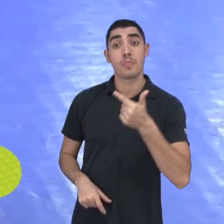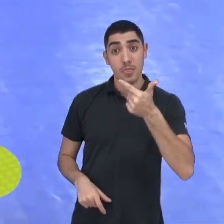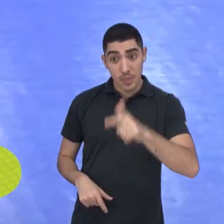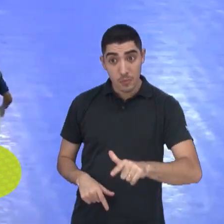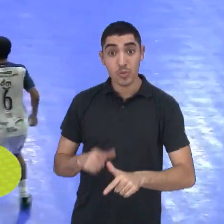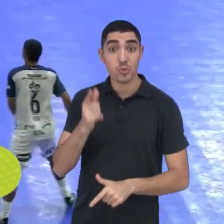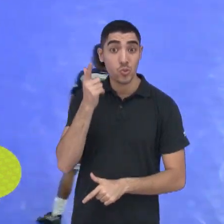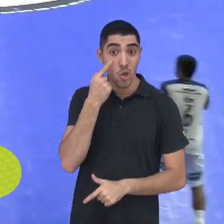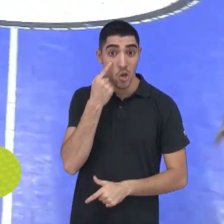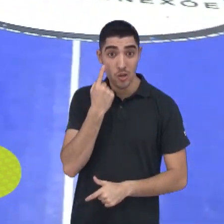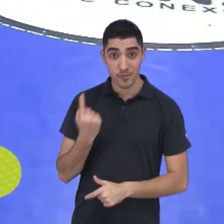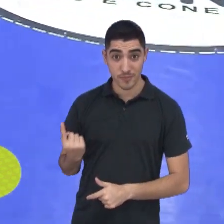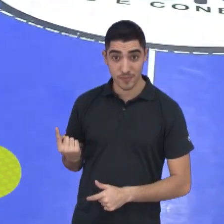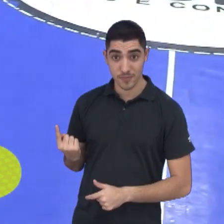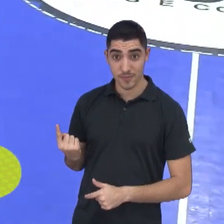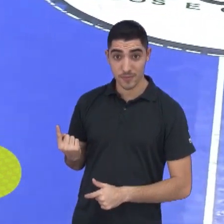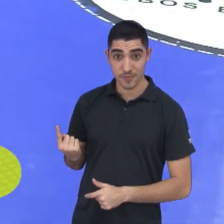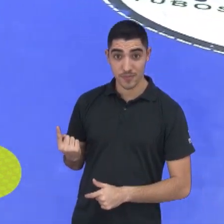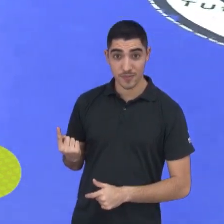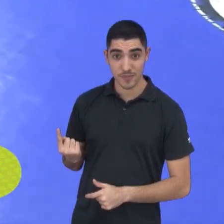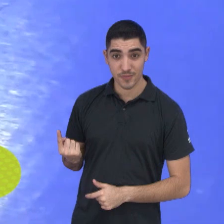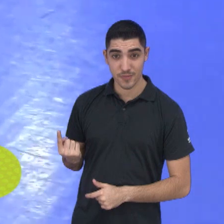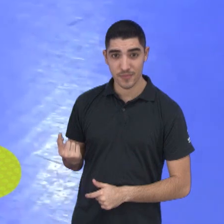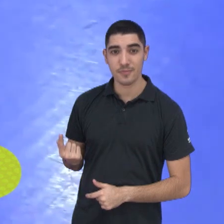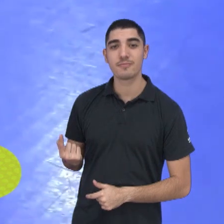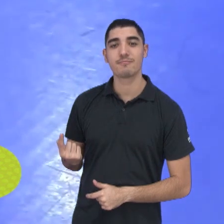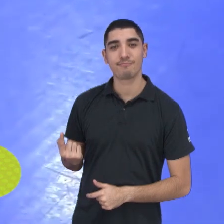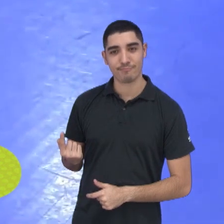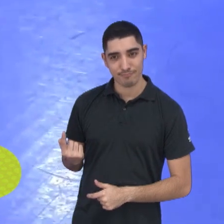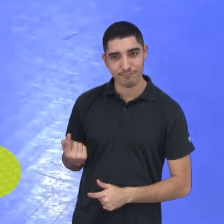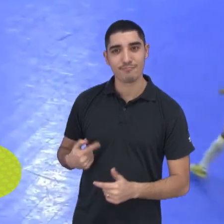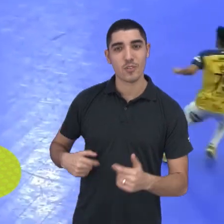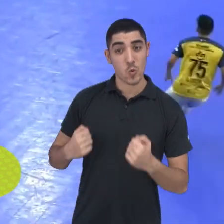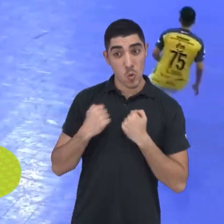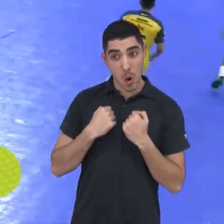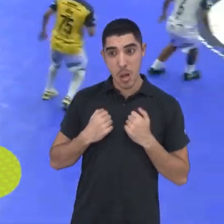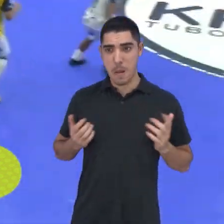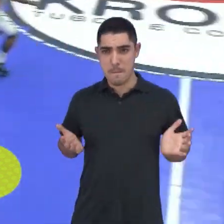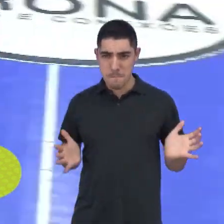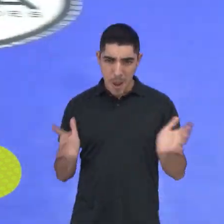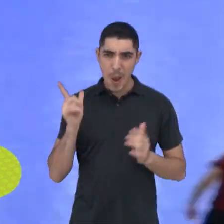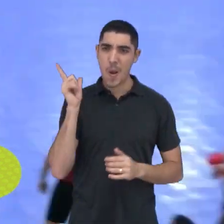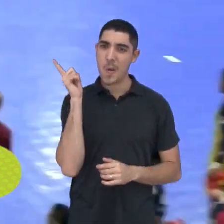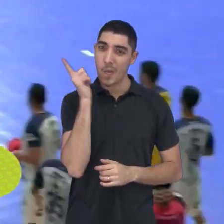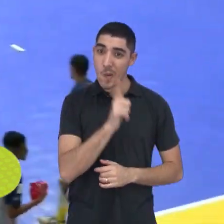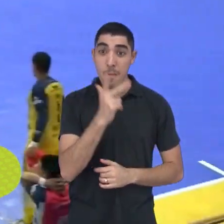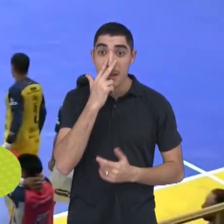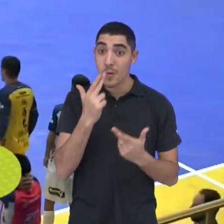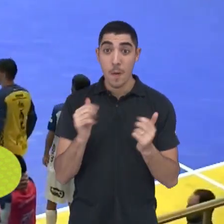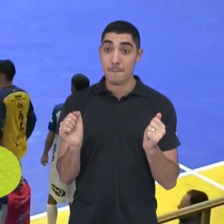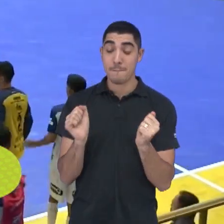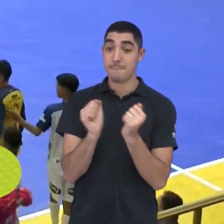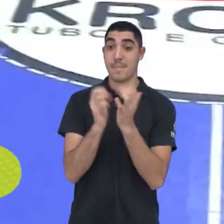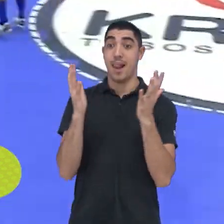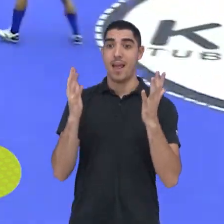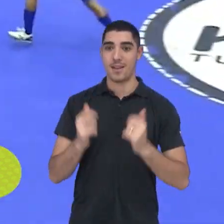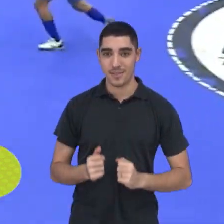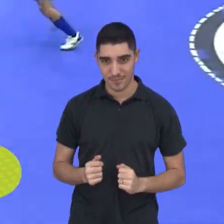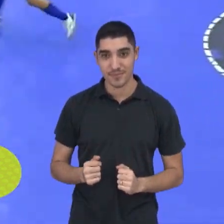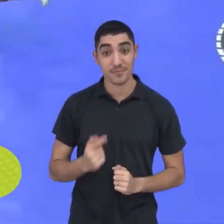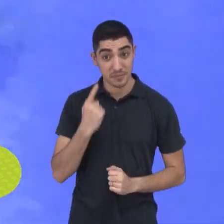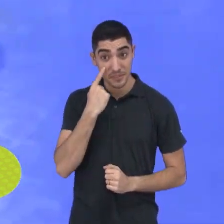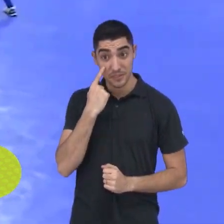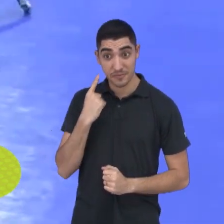meio para Luquinha, que dominou e bateu de esquerda no contrapé de Serjão, que fez um milagre para salvar o São Lourenço.